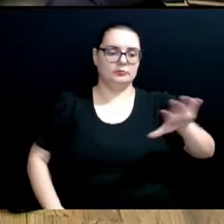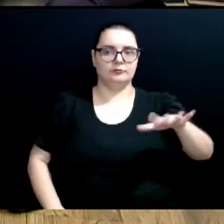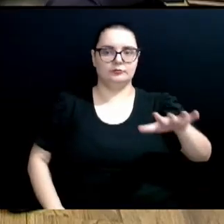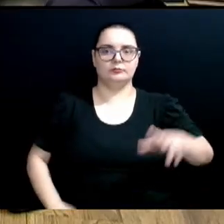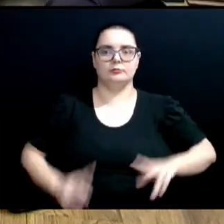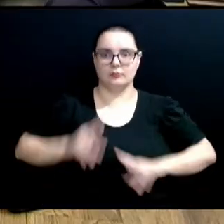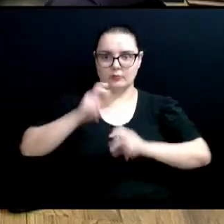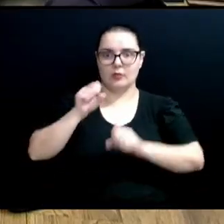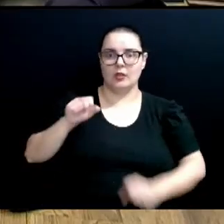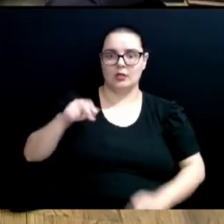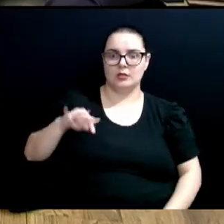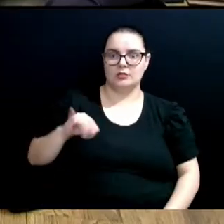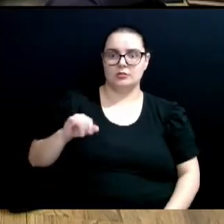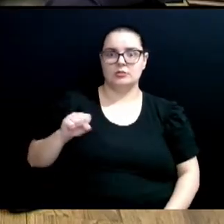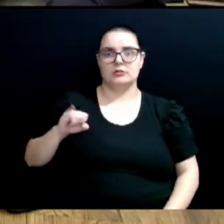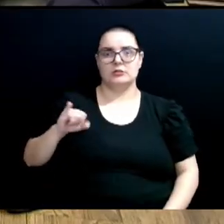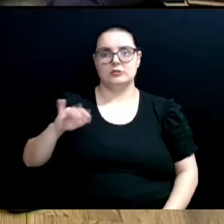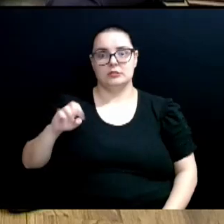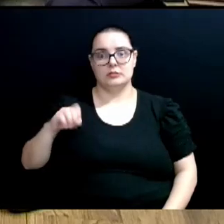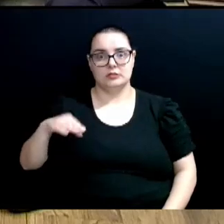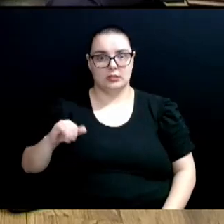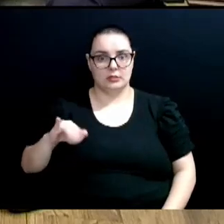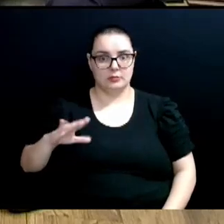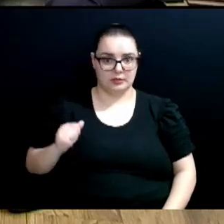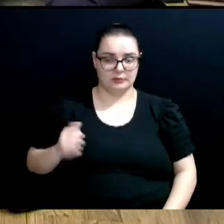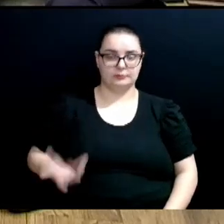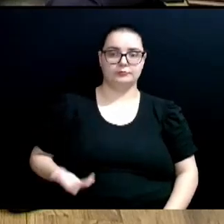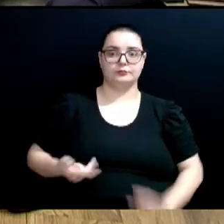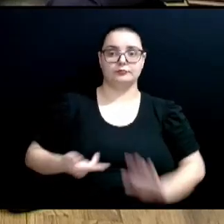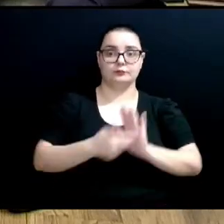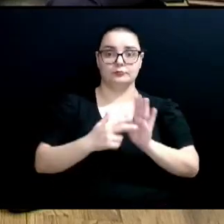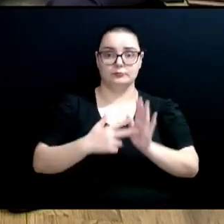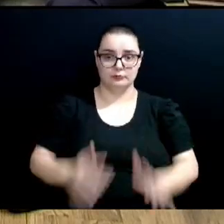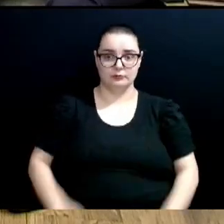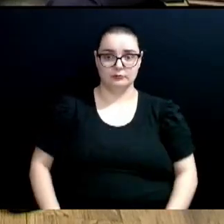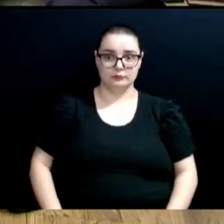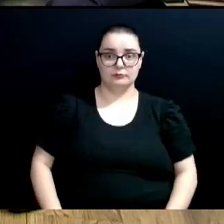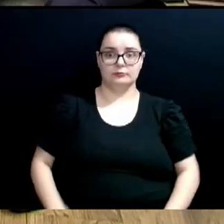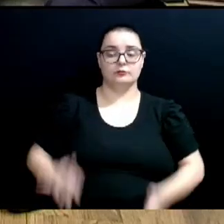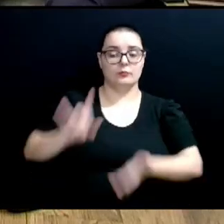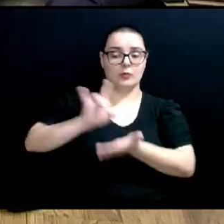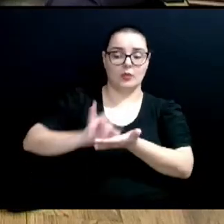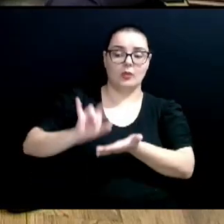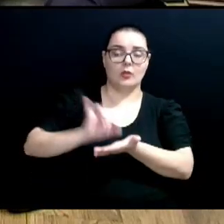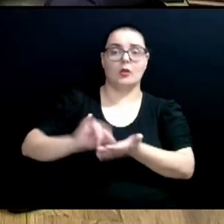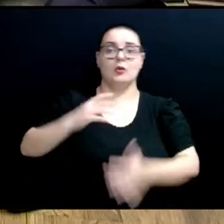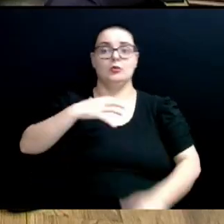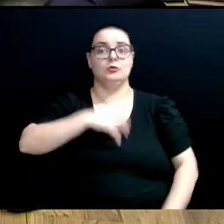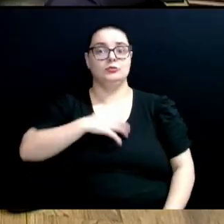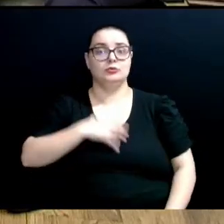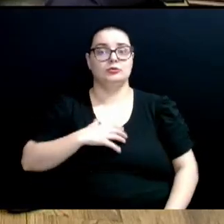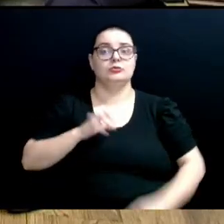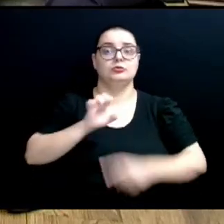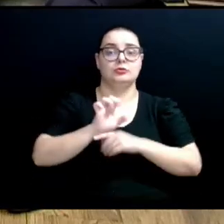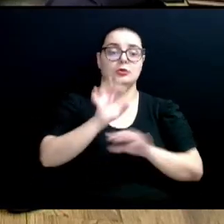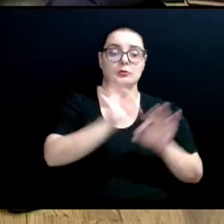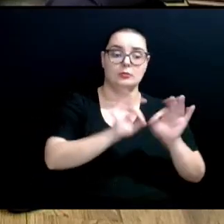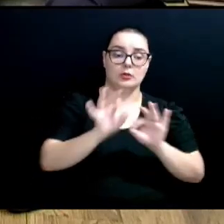antissistêmica, né, no sentido de que, olha, o sistema capitalista, o modo como o Estado está organizado, ele